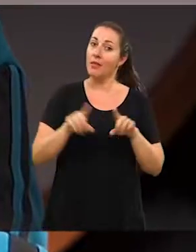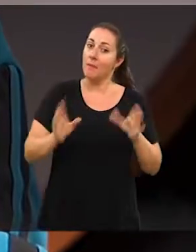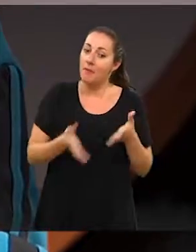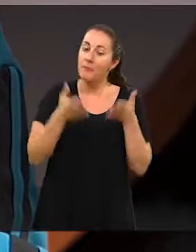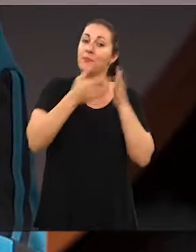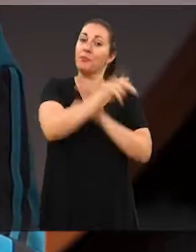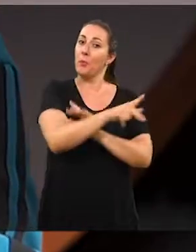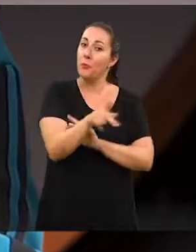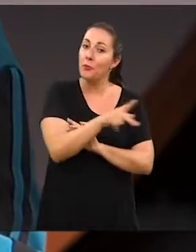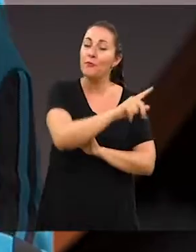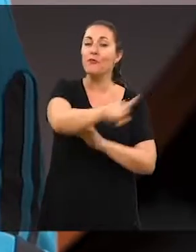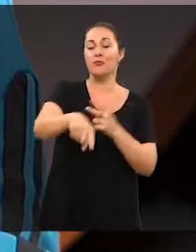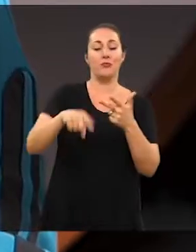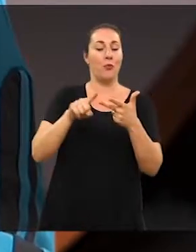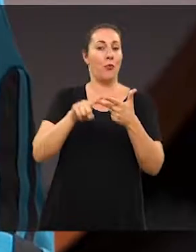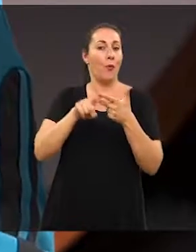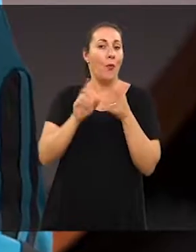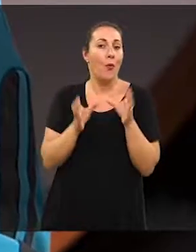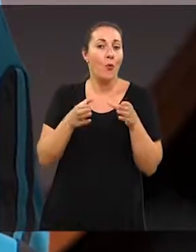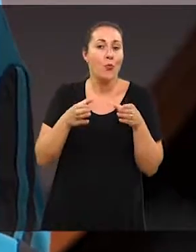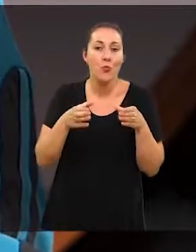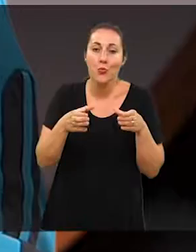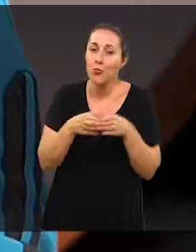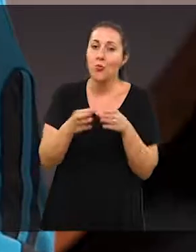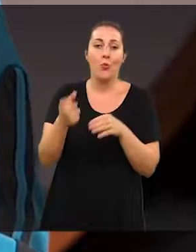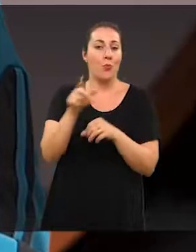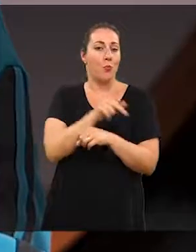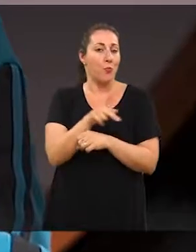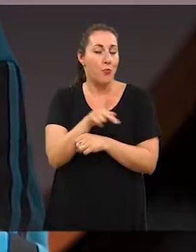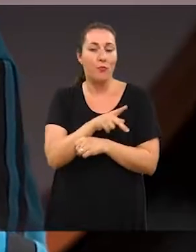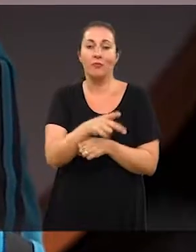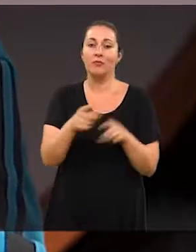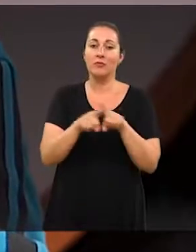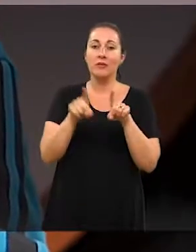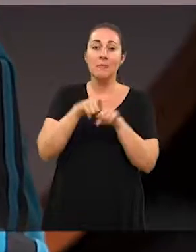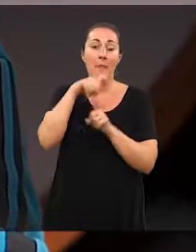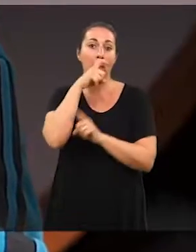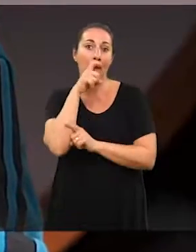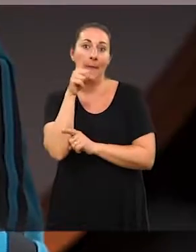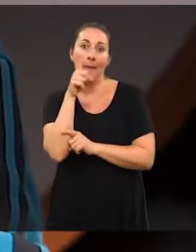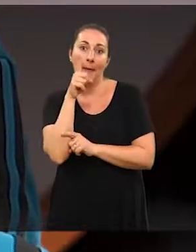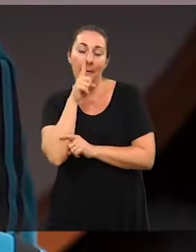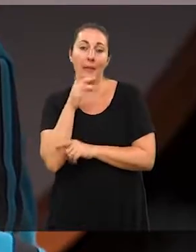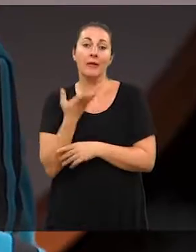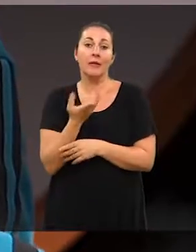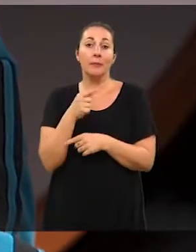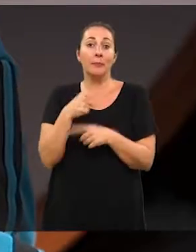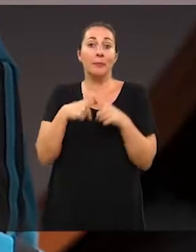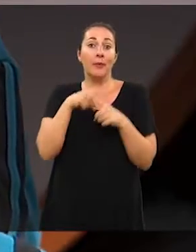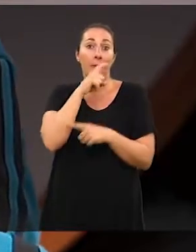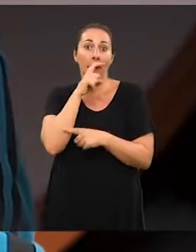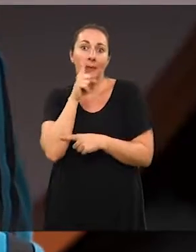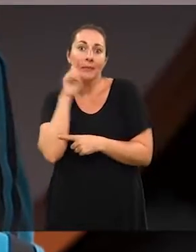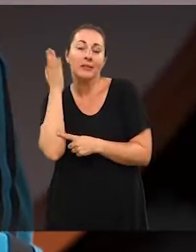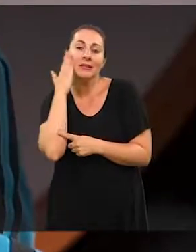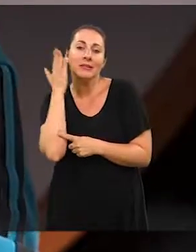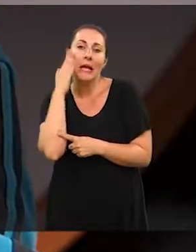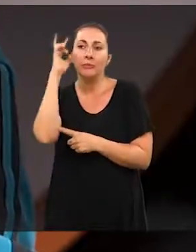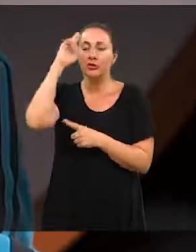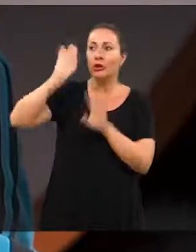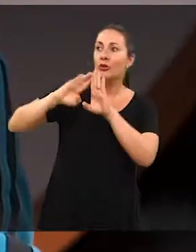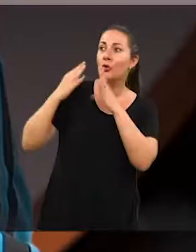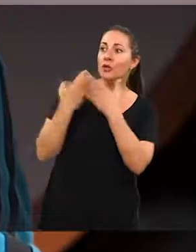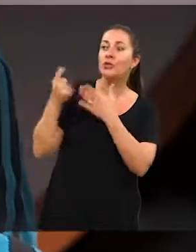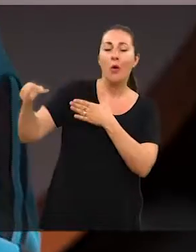dos professores, da equipe diretiva, dos alunos e dos pais também. Porque ele vai saber que o seu diretor também